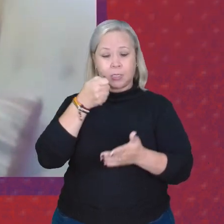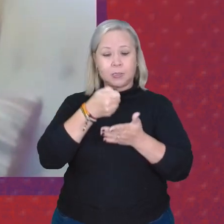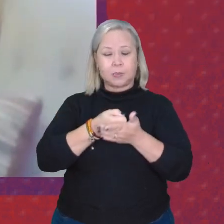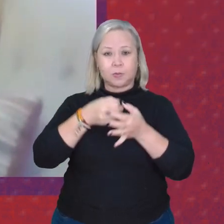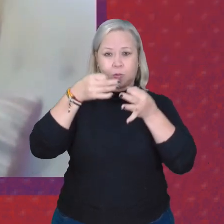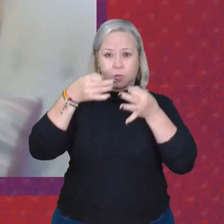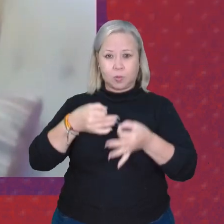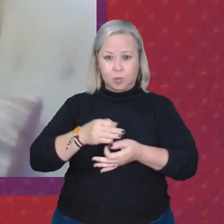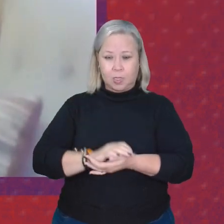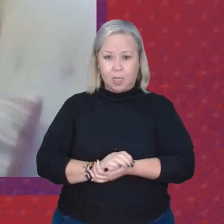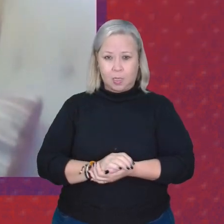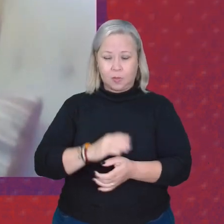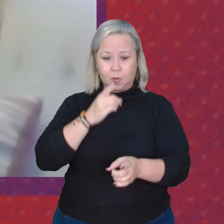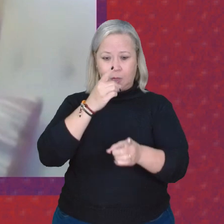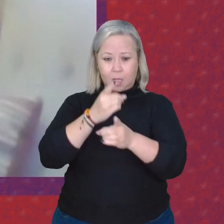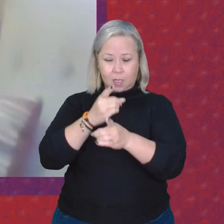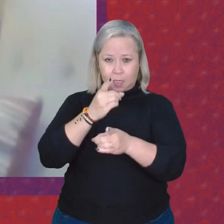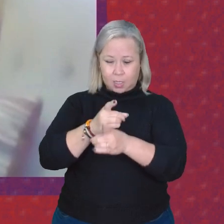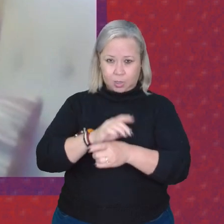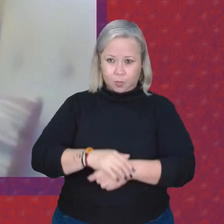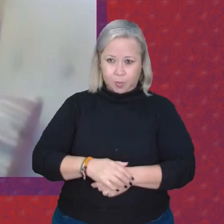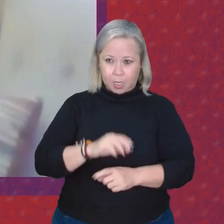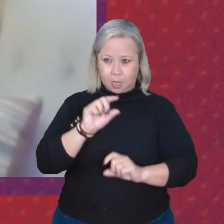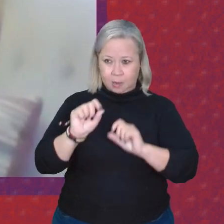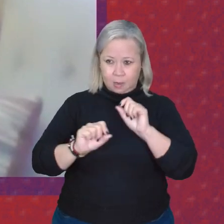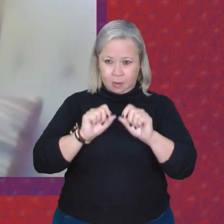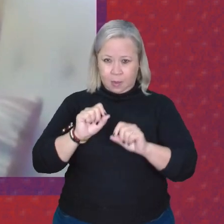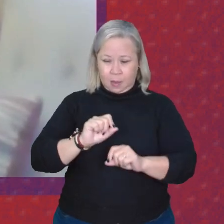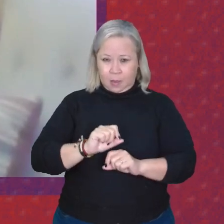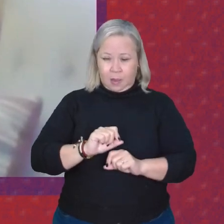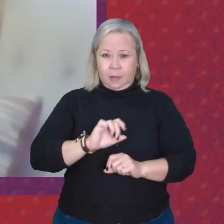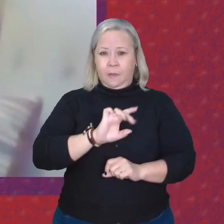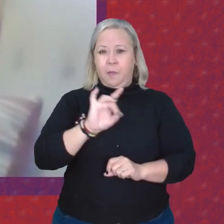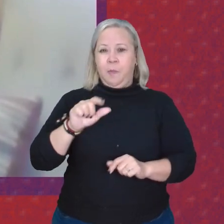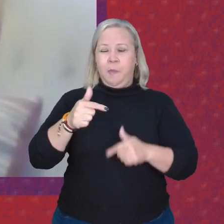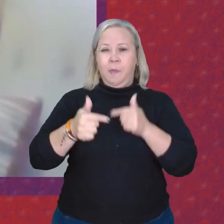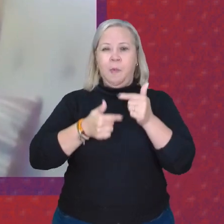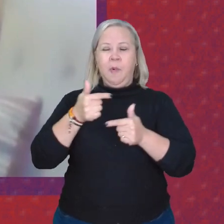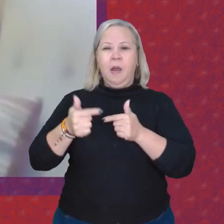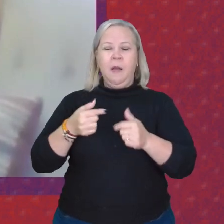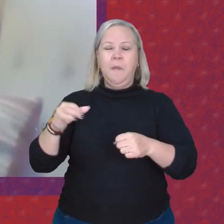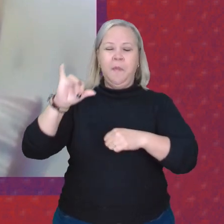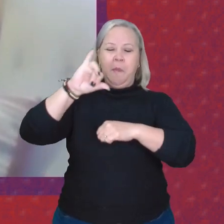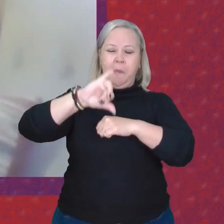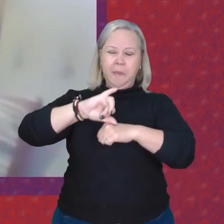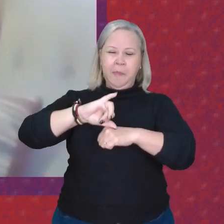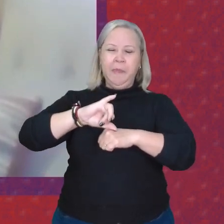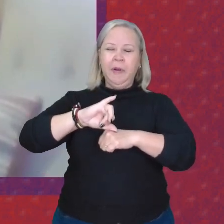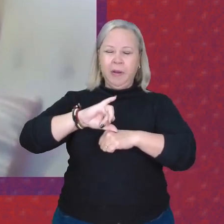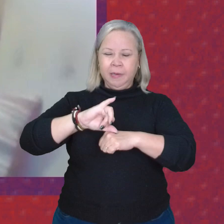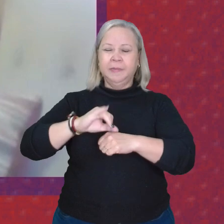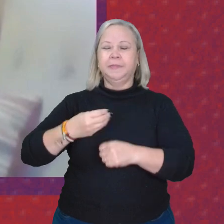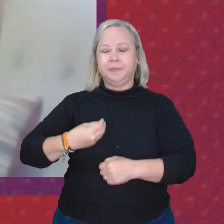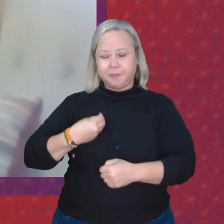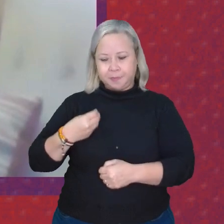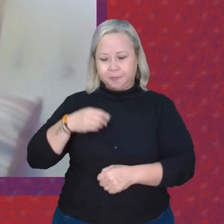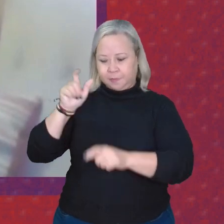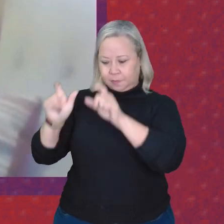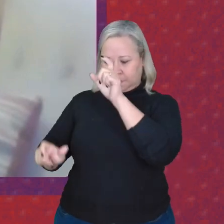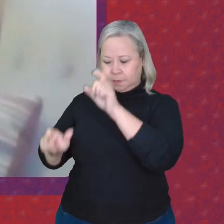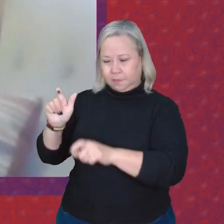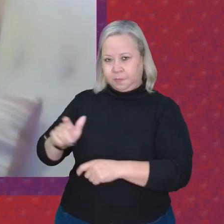consolidado o entendimento de que o trabalho ele é central para a vida das